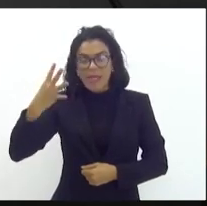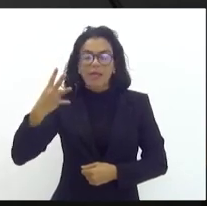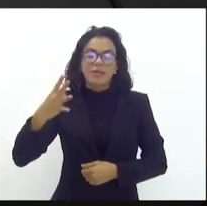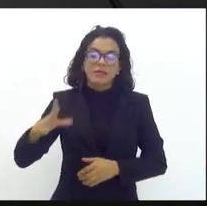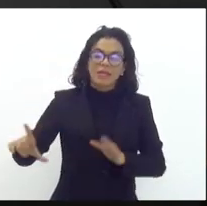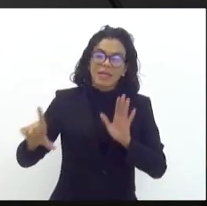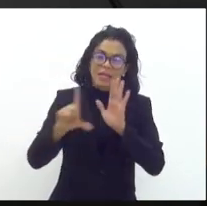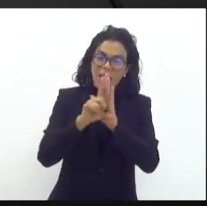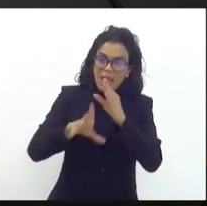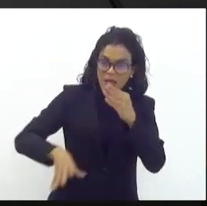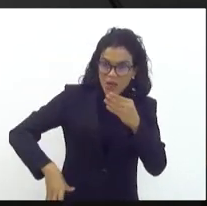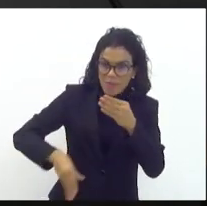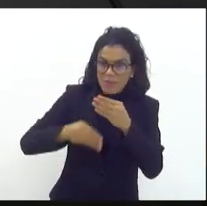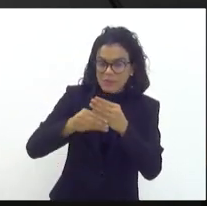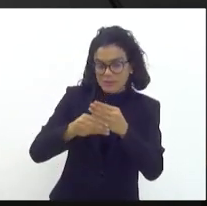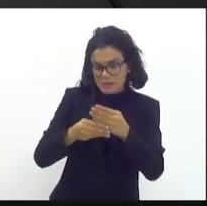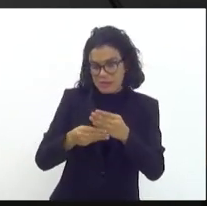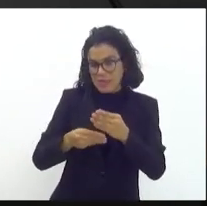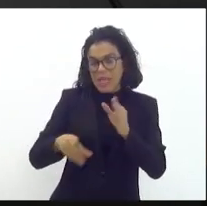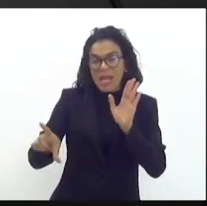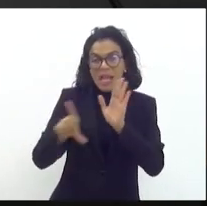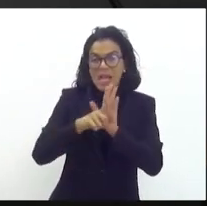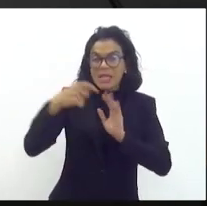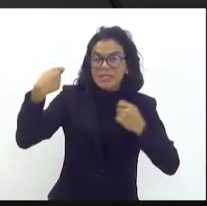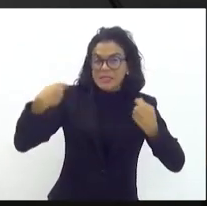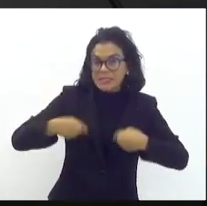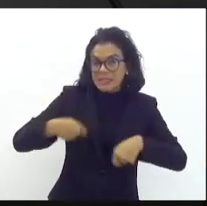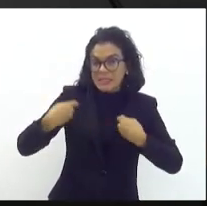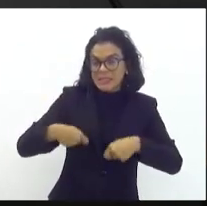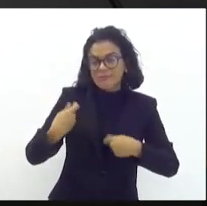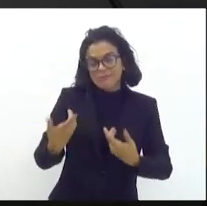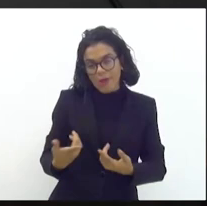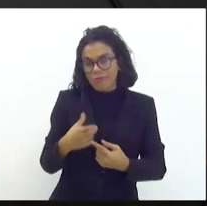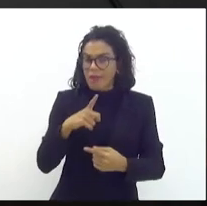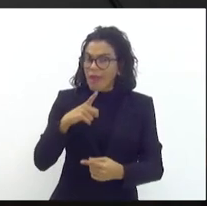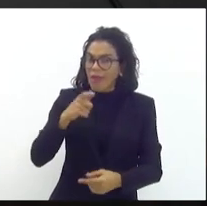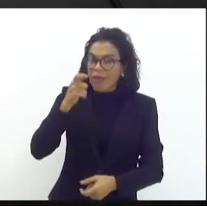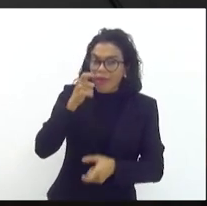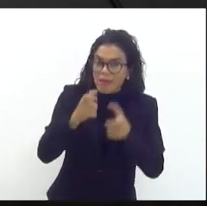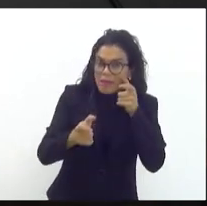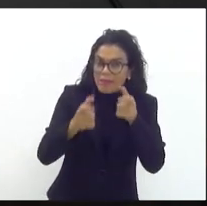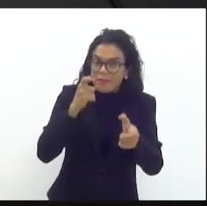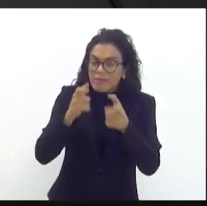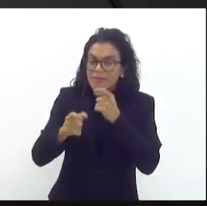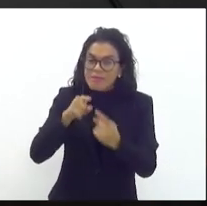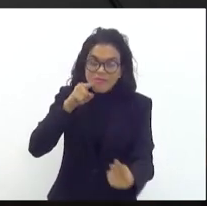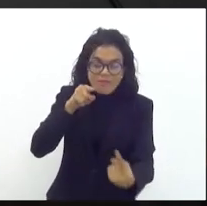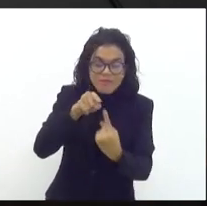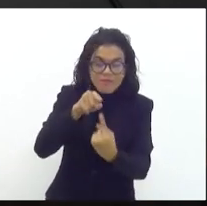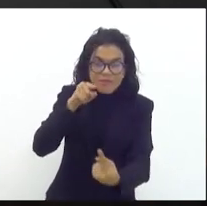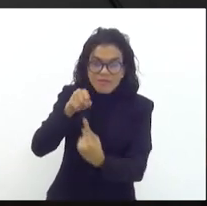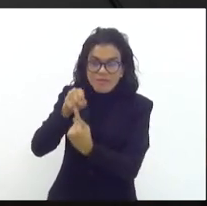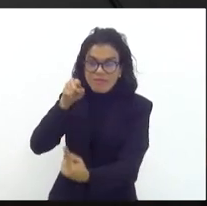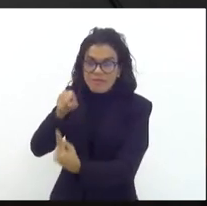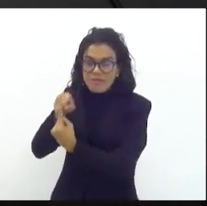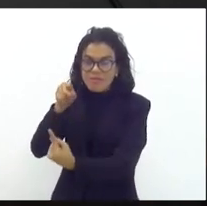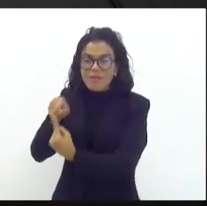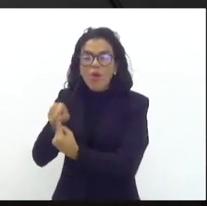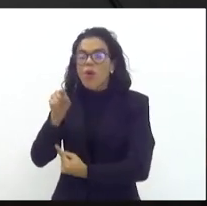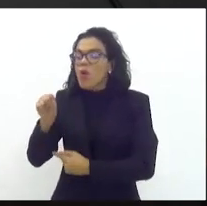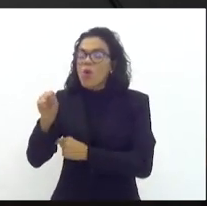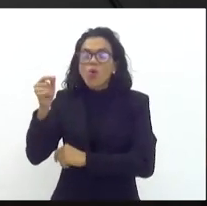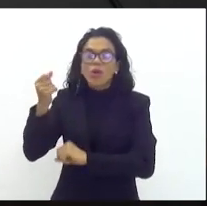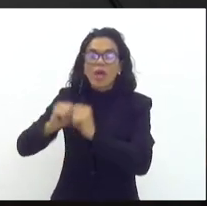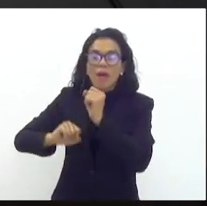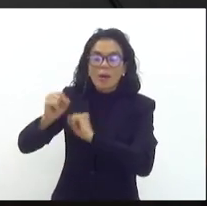complementares leis extraordinárias é muito grande e muitos interesses né já discutiu o que que é produto